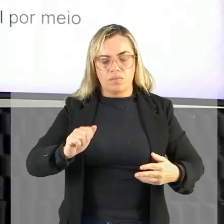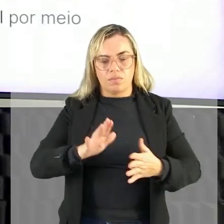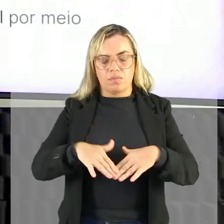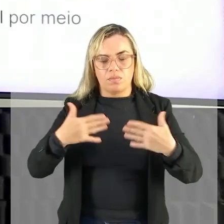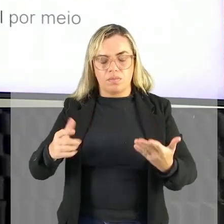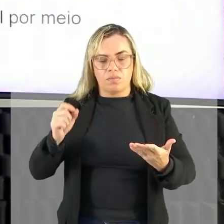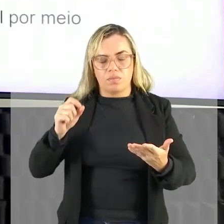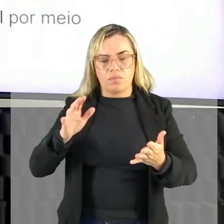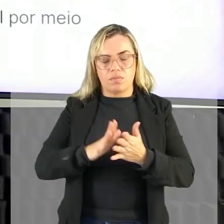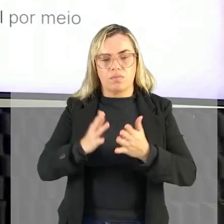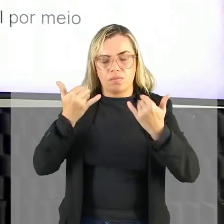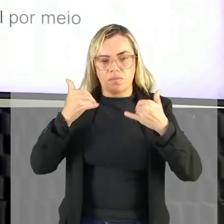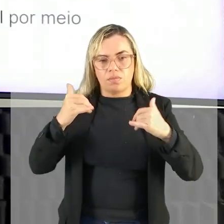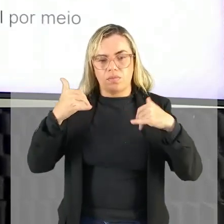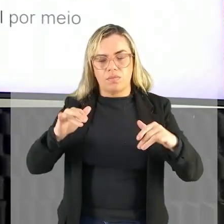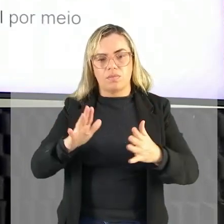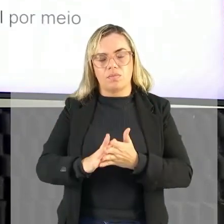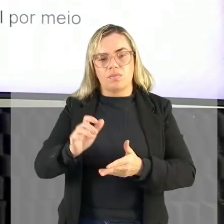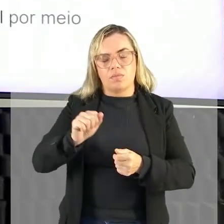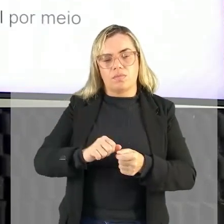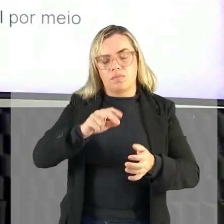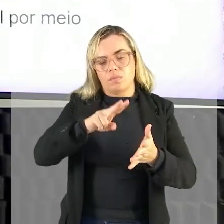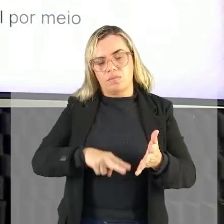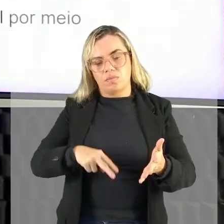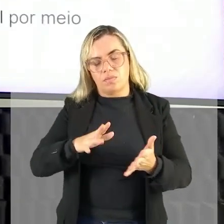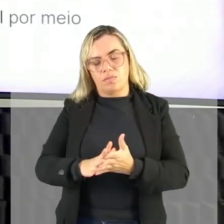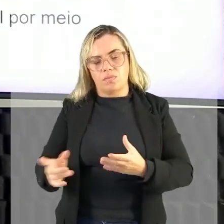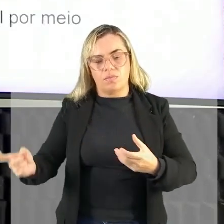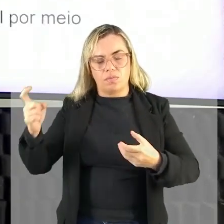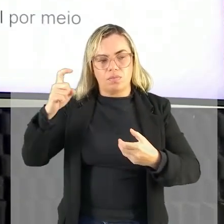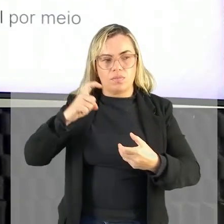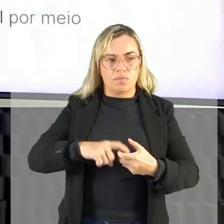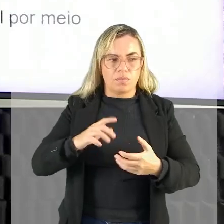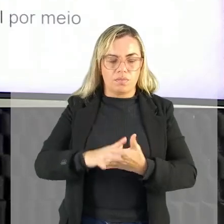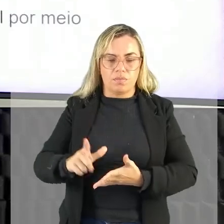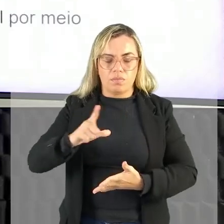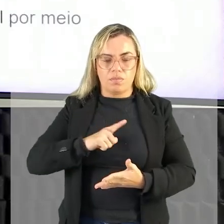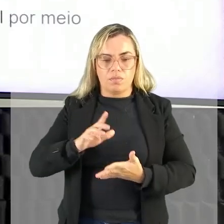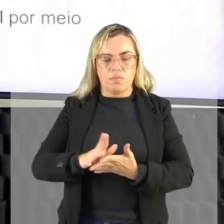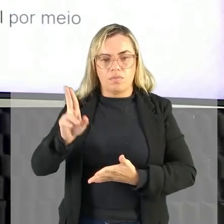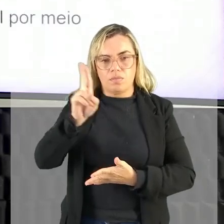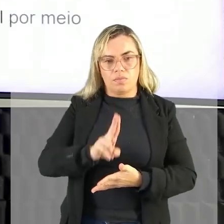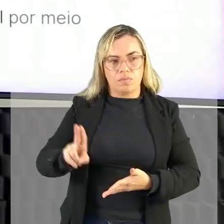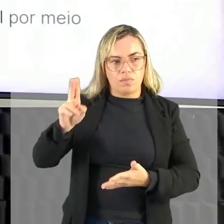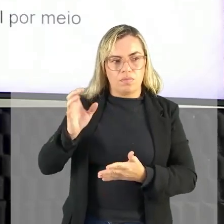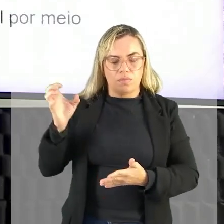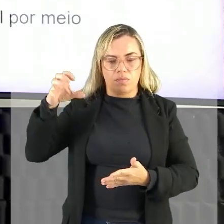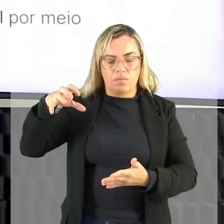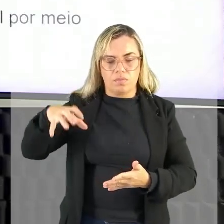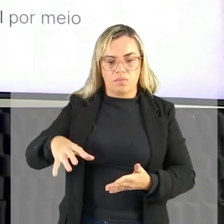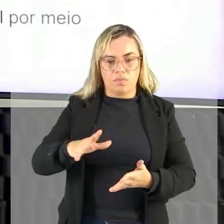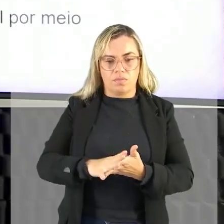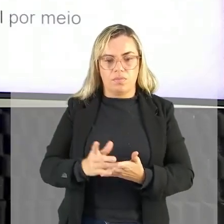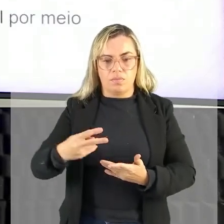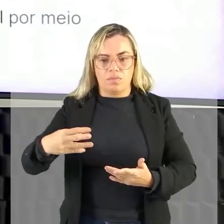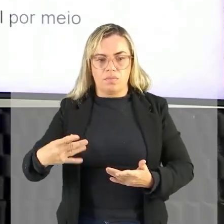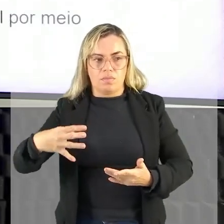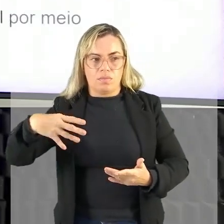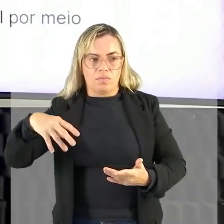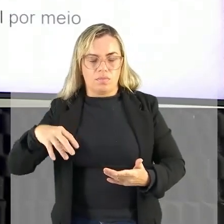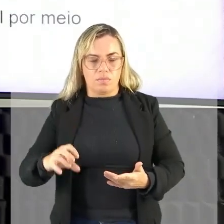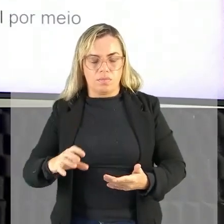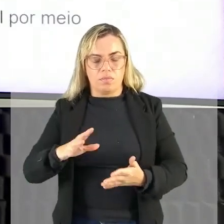Que reverta, que faça a leitura inversa da informação. Então, eu tenho que usar uma enzima chamada transcriptase